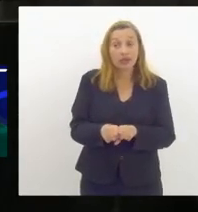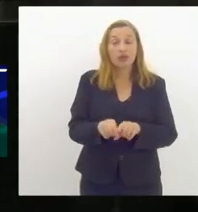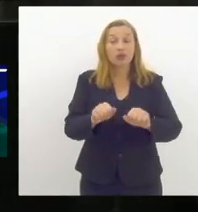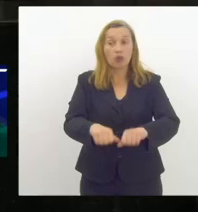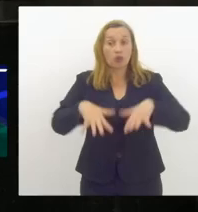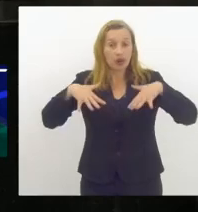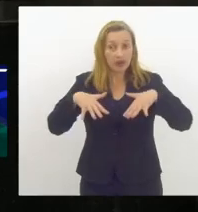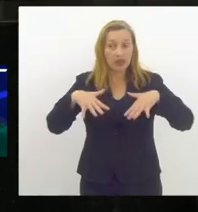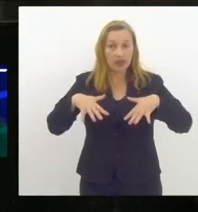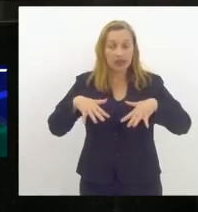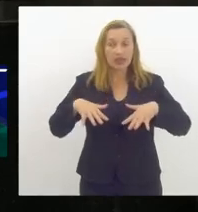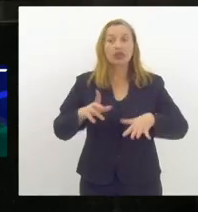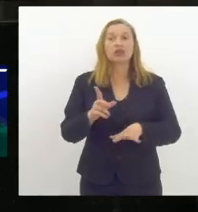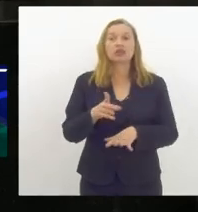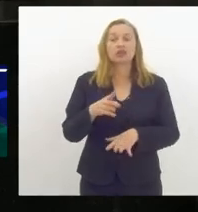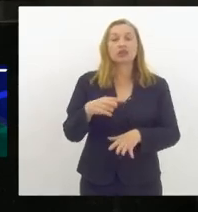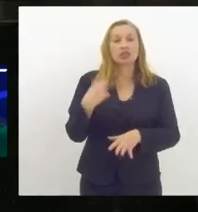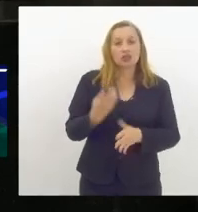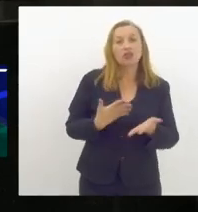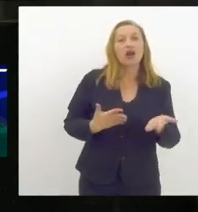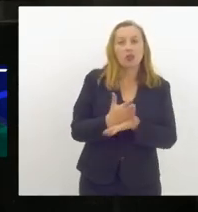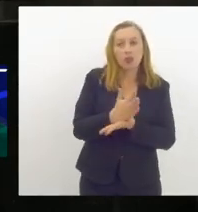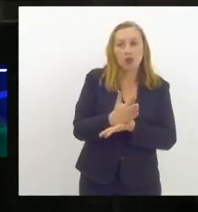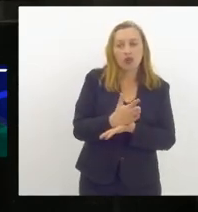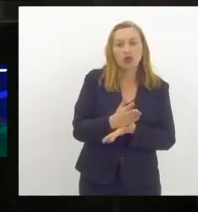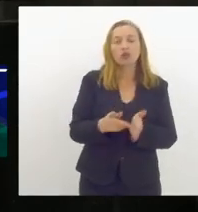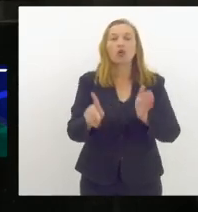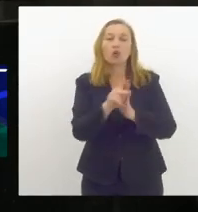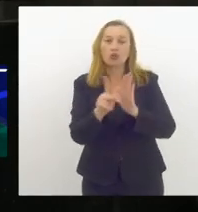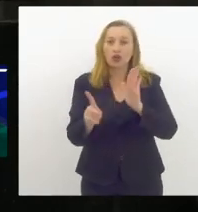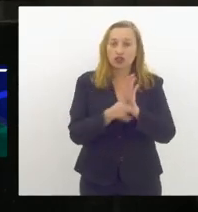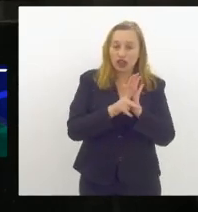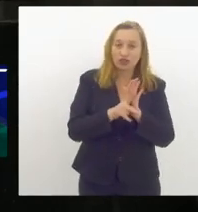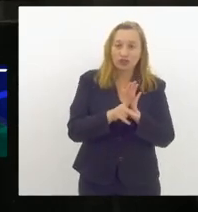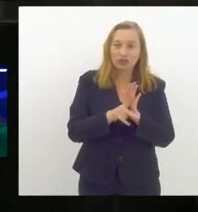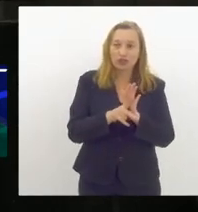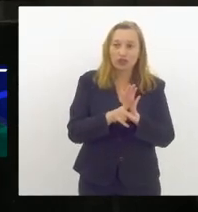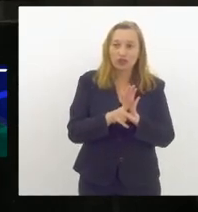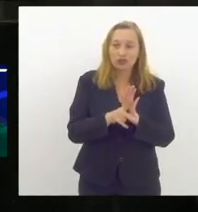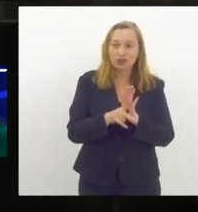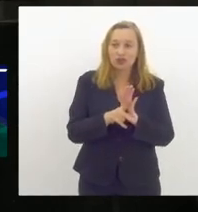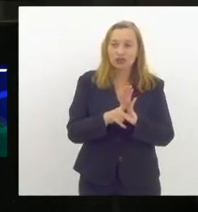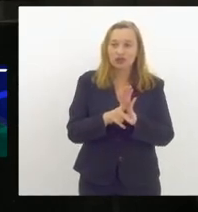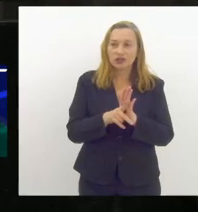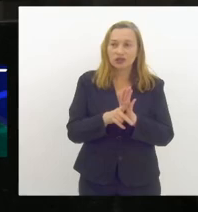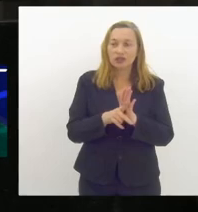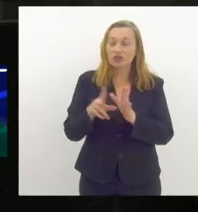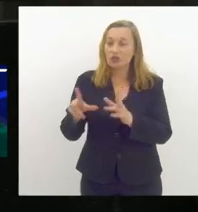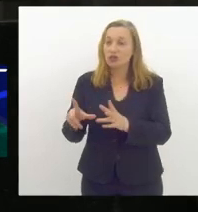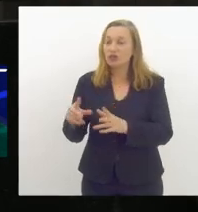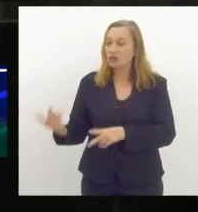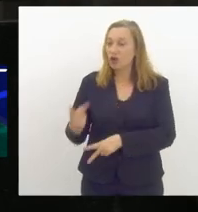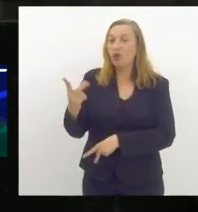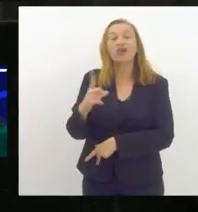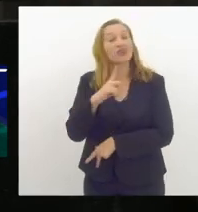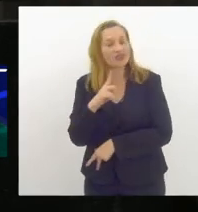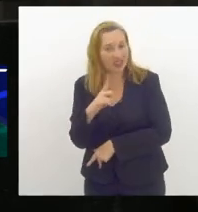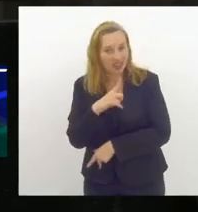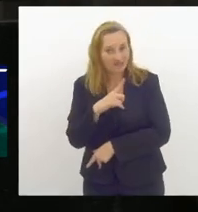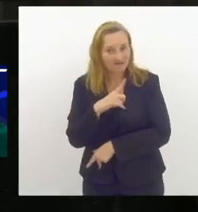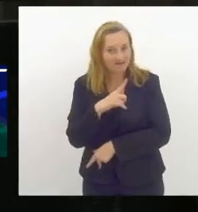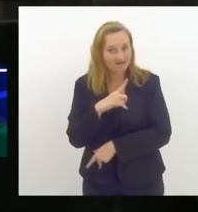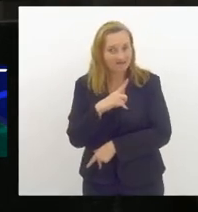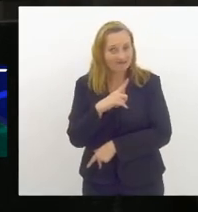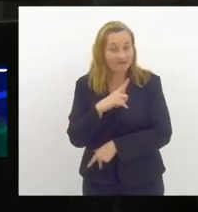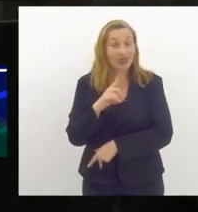pelo plenário para que a gente já pode ri-happy o projeto com mérito que ele possui